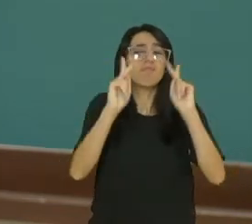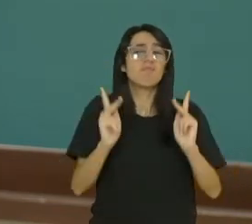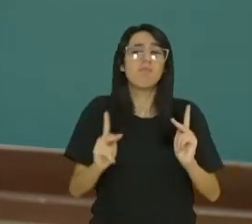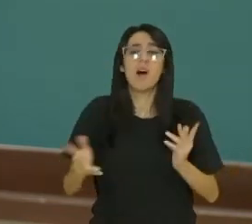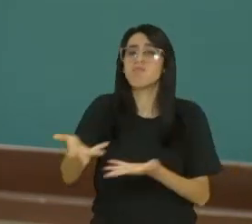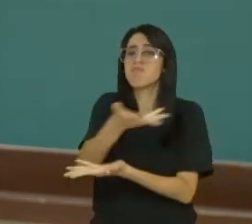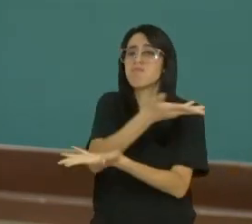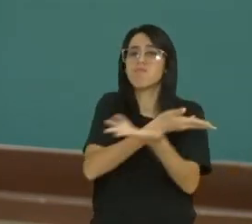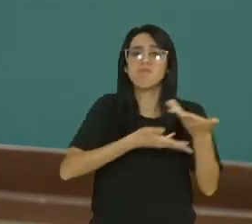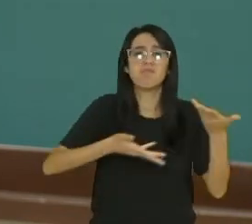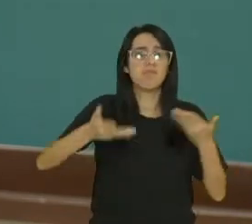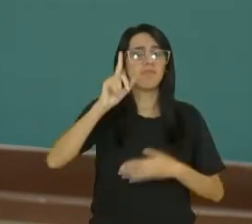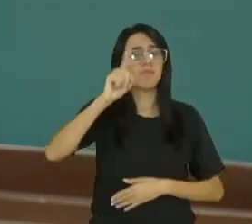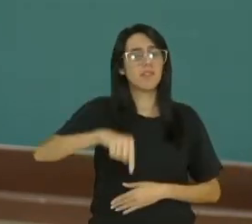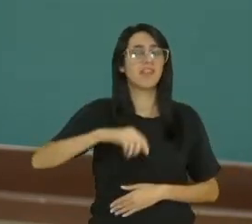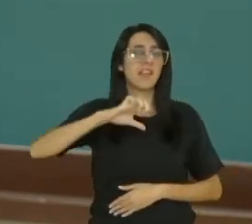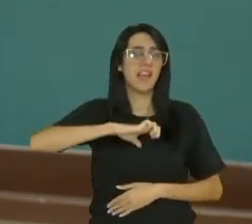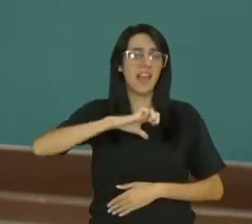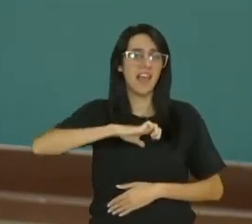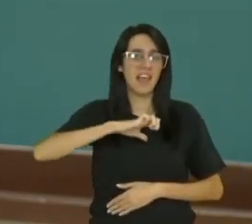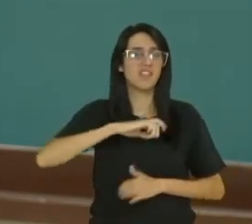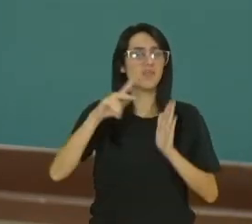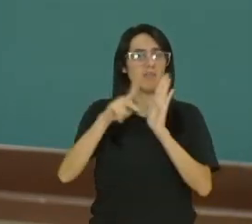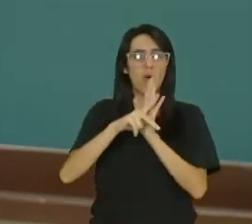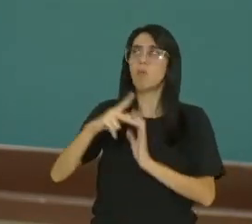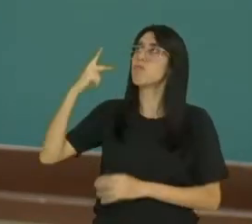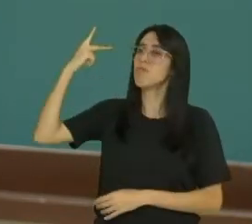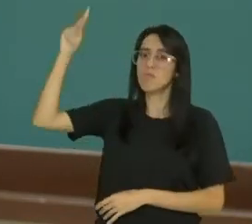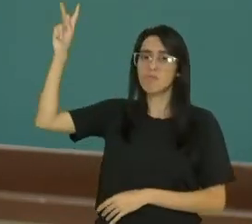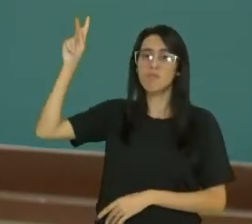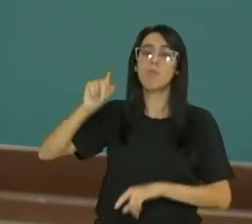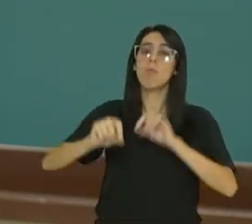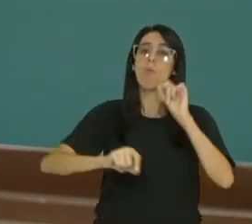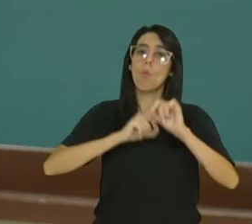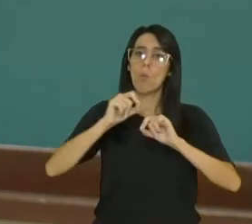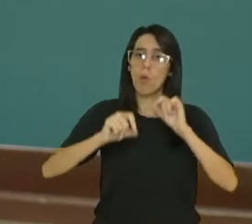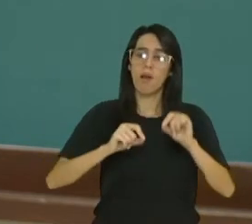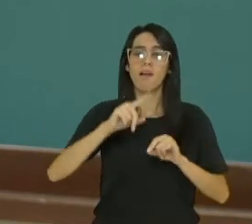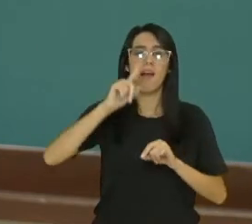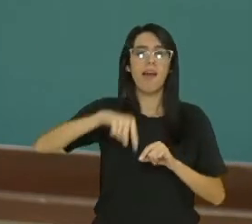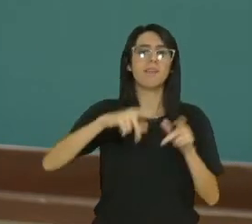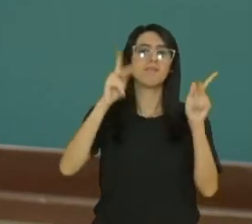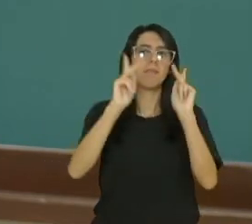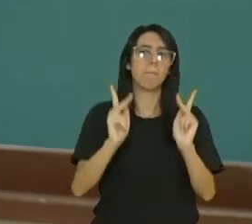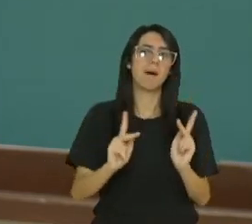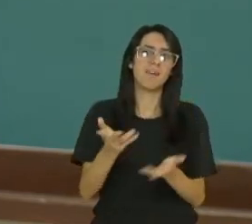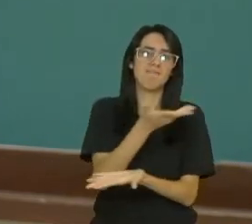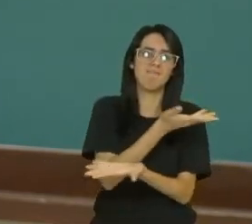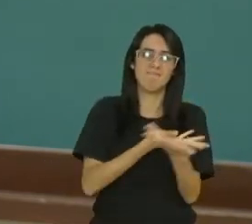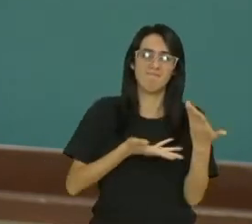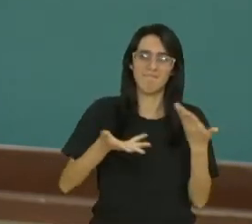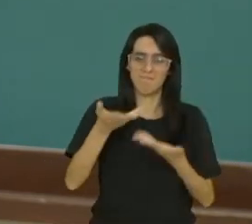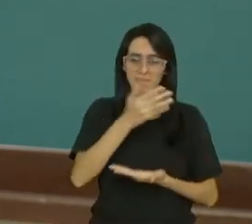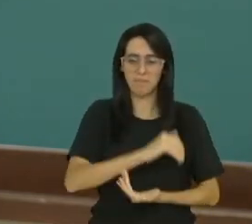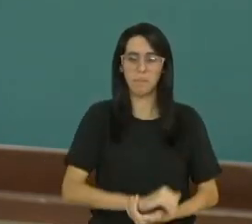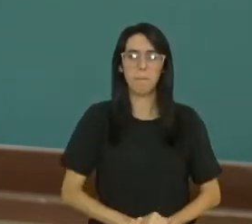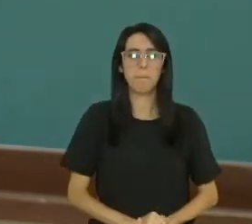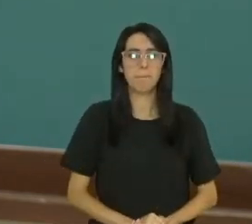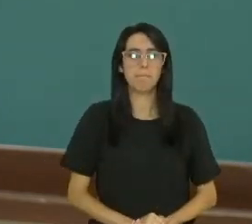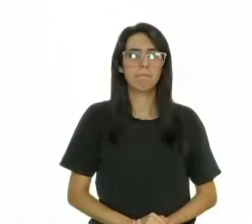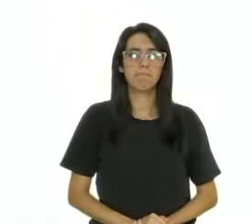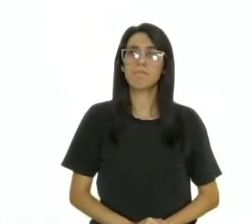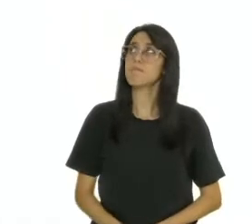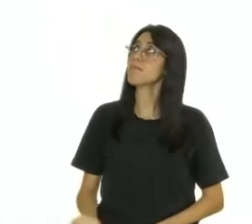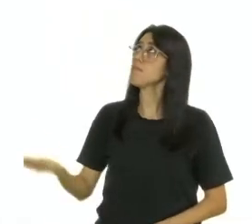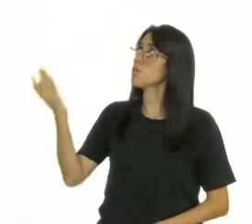os princípios éticos do confucionismo estavam baseados na harmonia. O